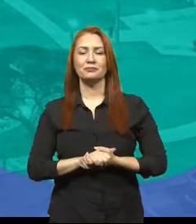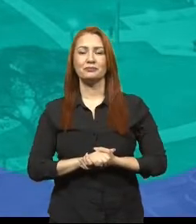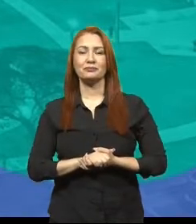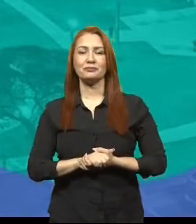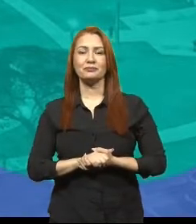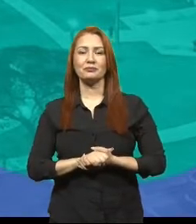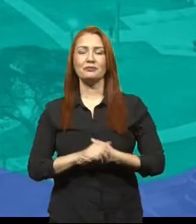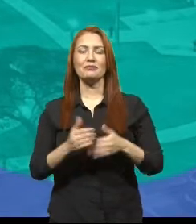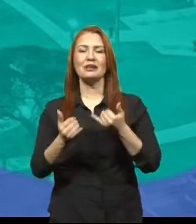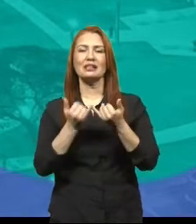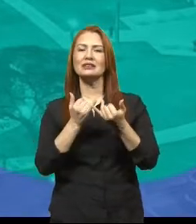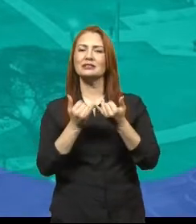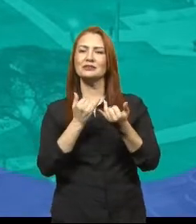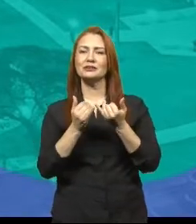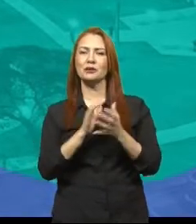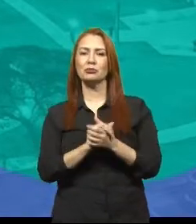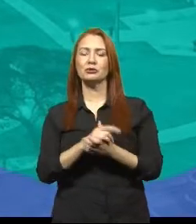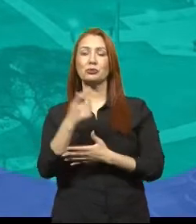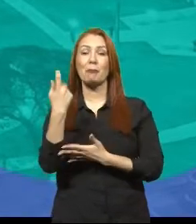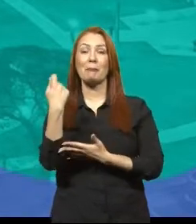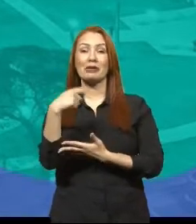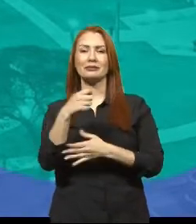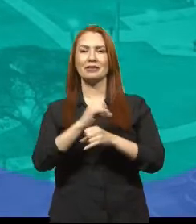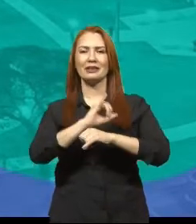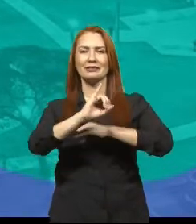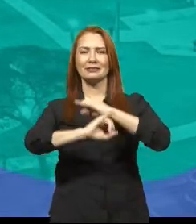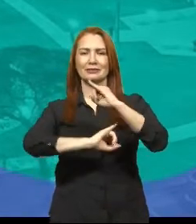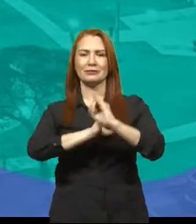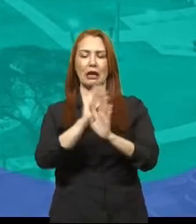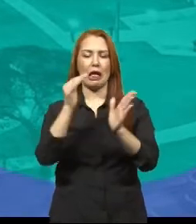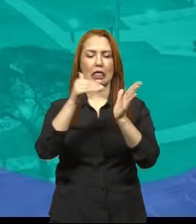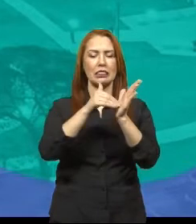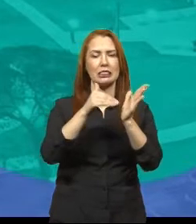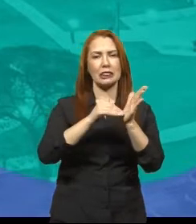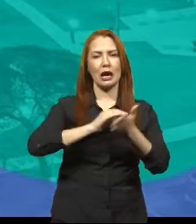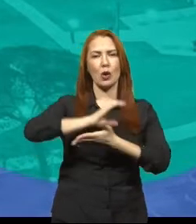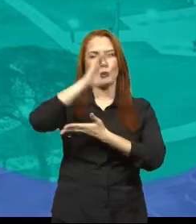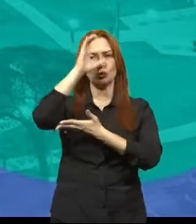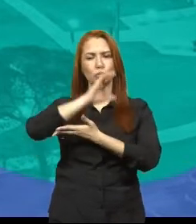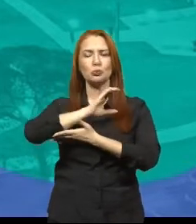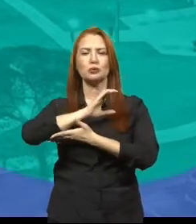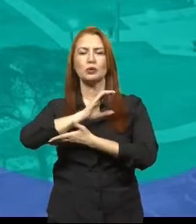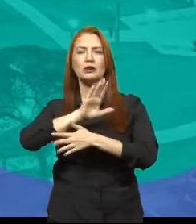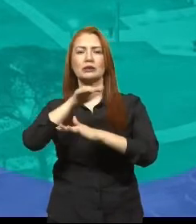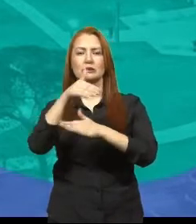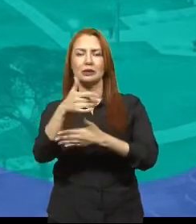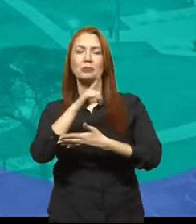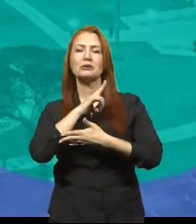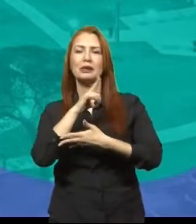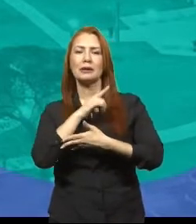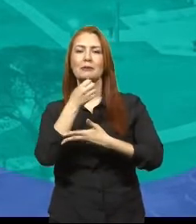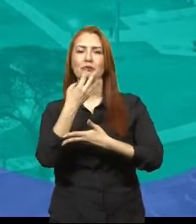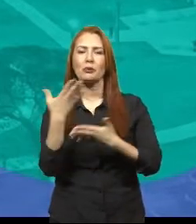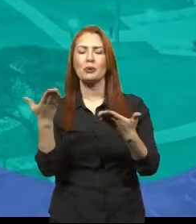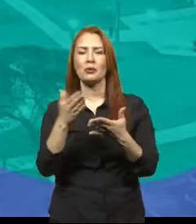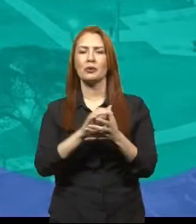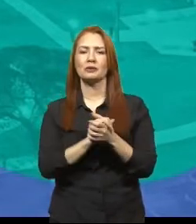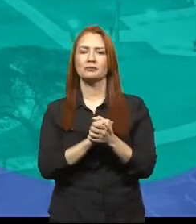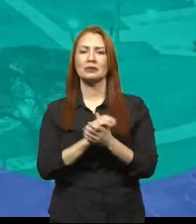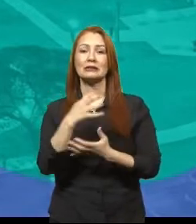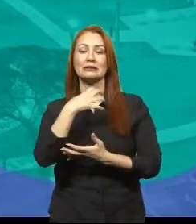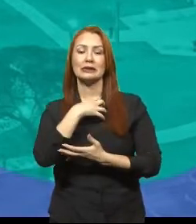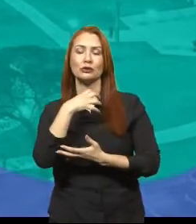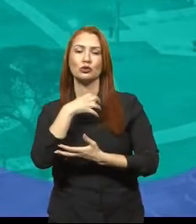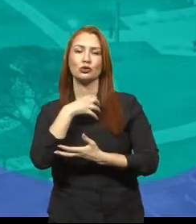serem sustentados pela rede, chegarem até o consumidor, vão ser viáveis. Sensores para tudo